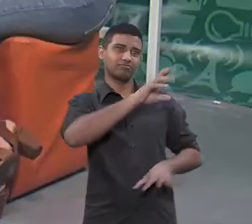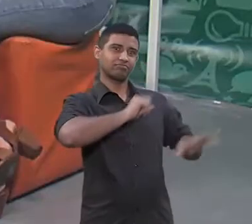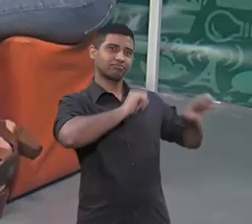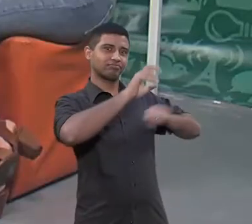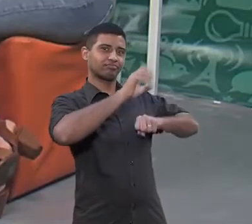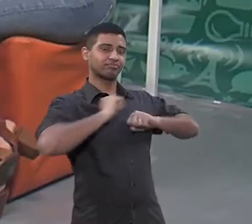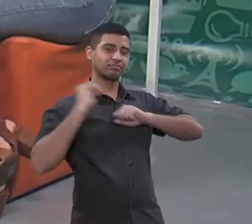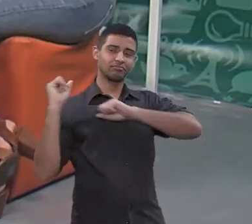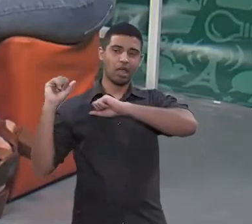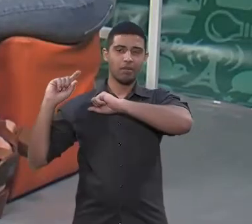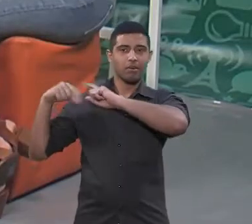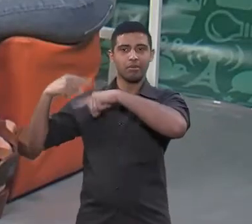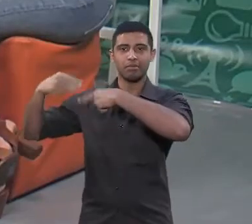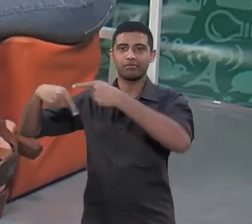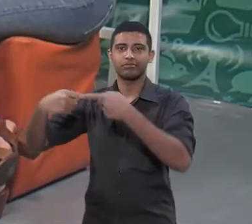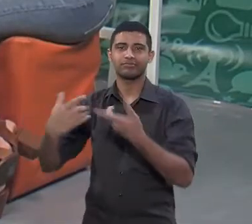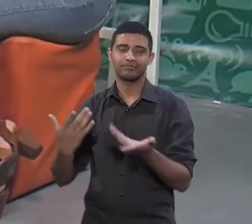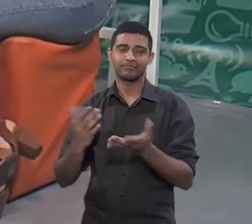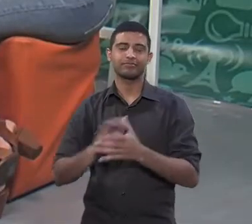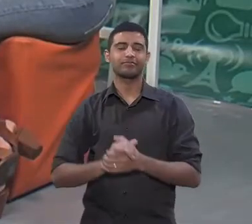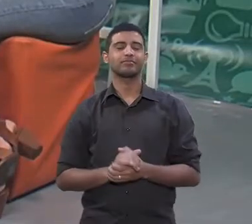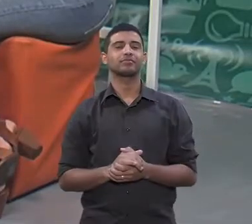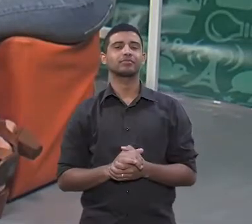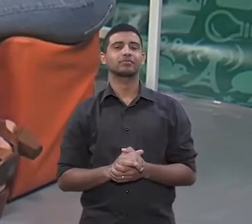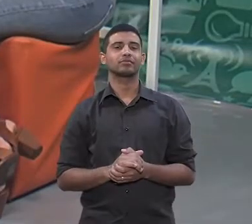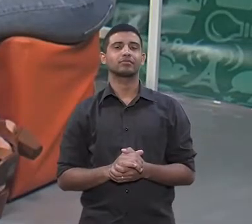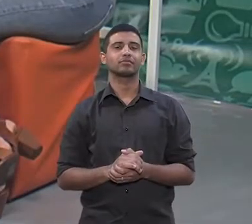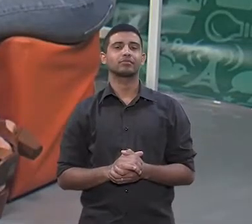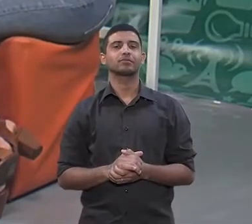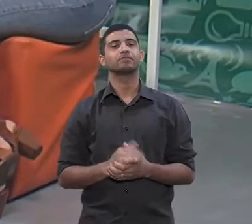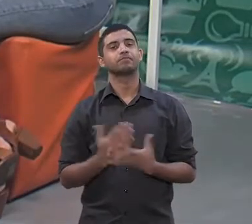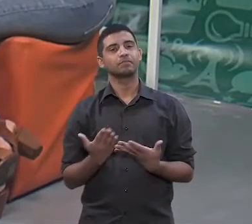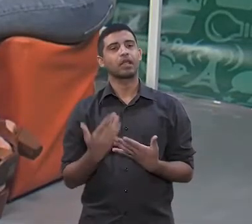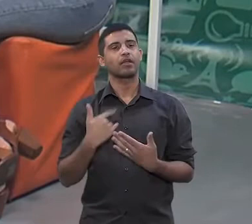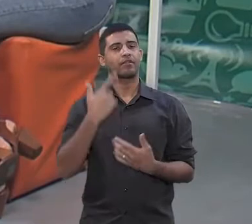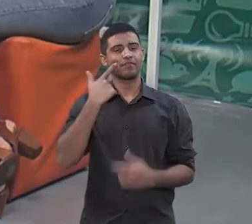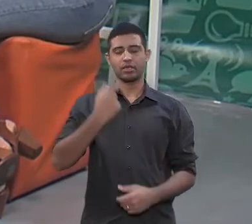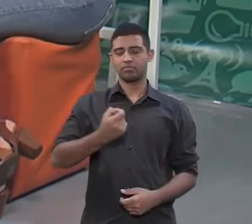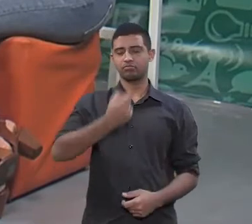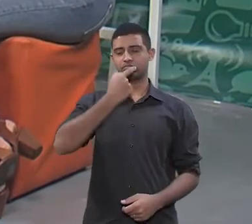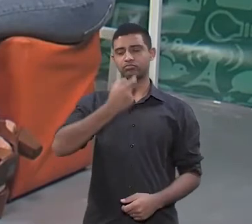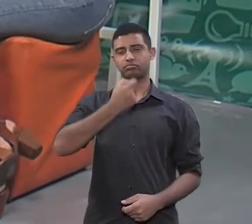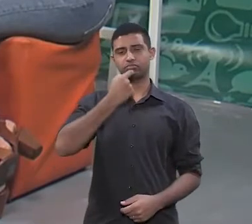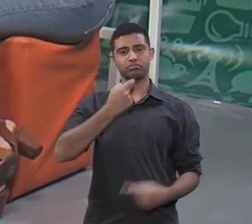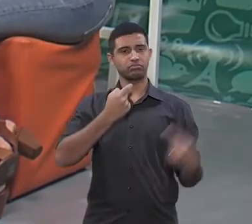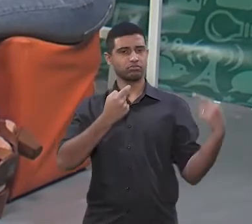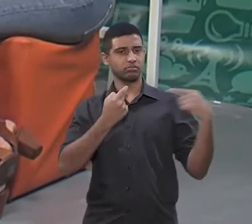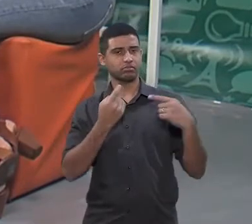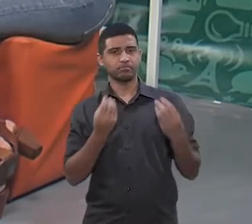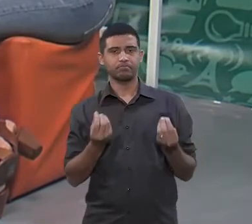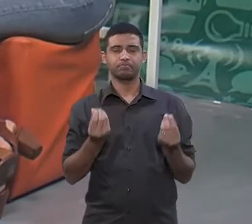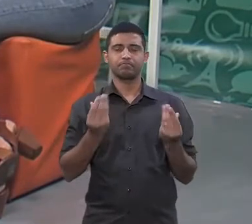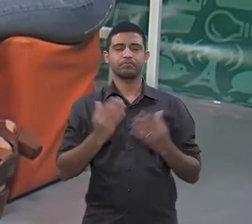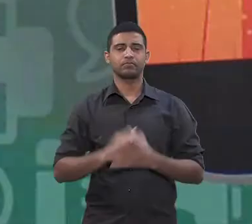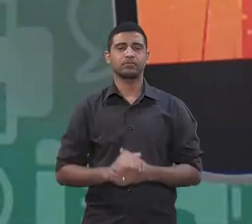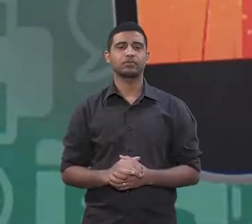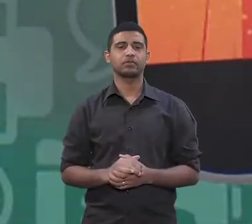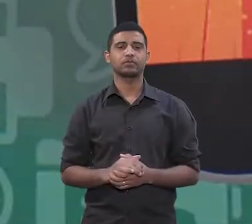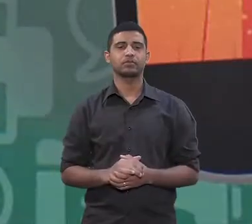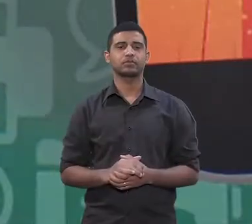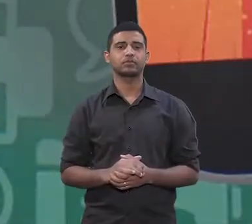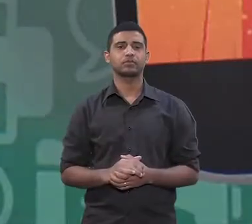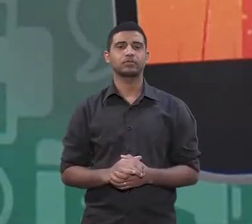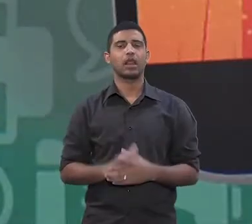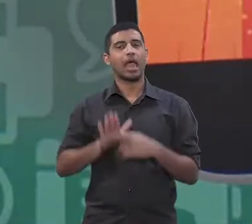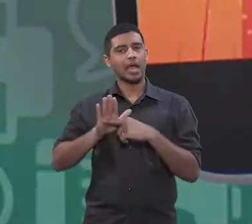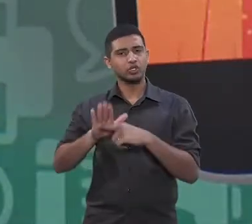deprimido, ele tem um fator genético, na verdade. Entendeu? E aí, nesse caso, a medicação se torna um meio de...